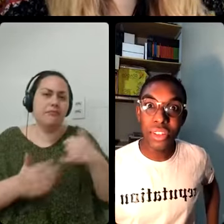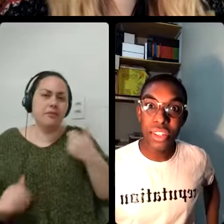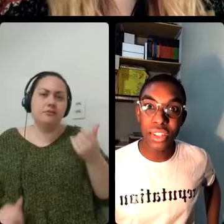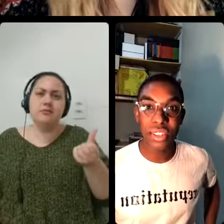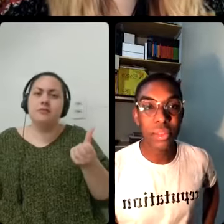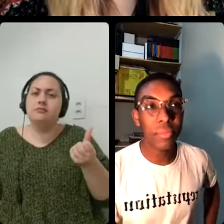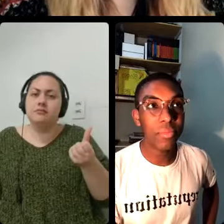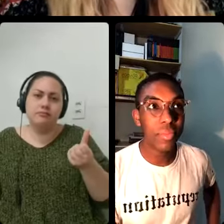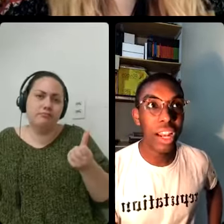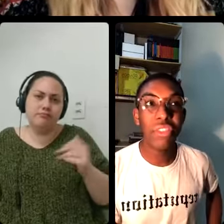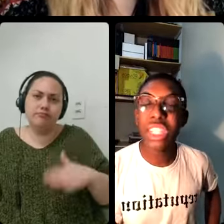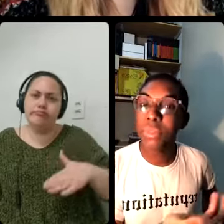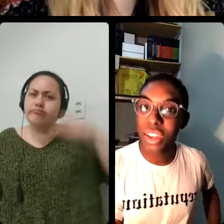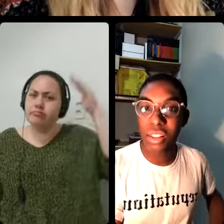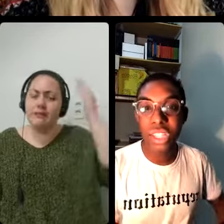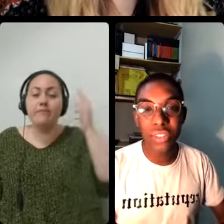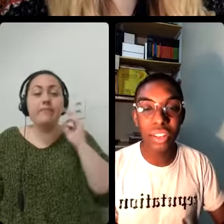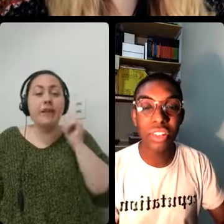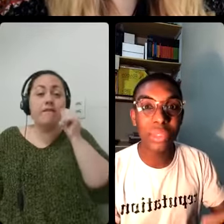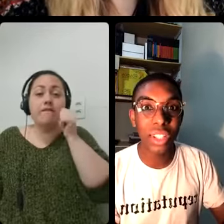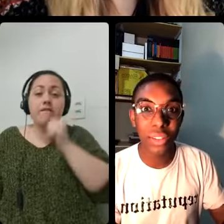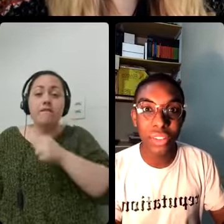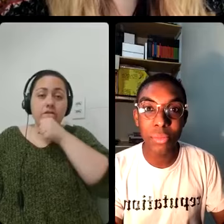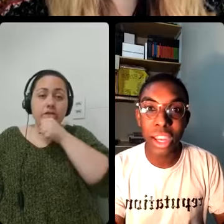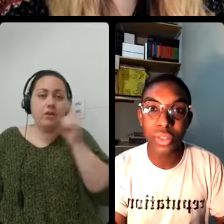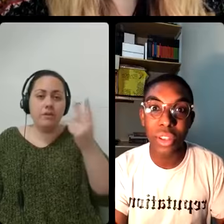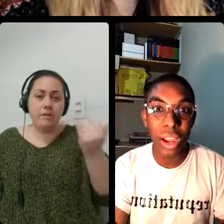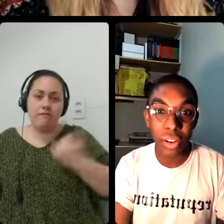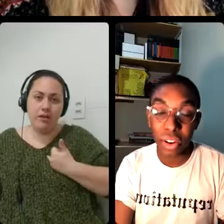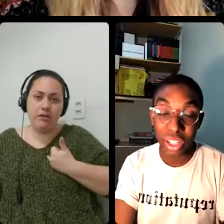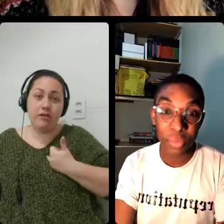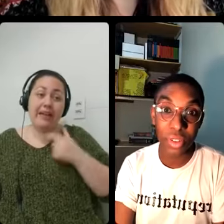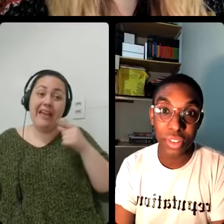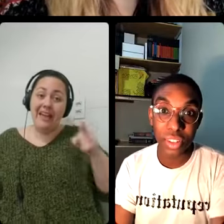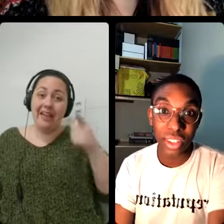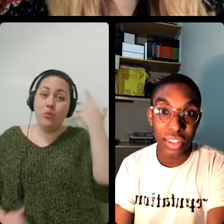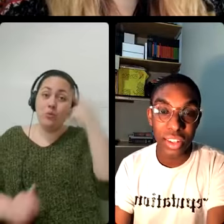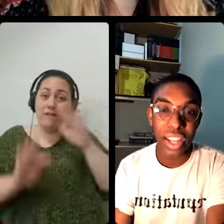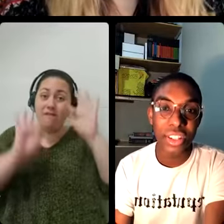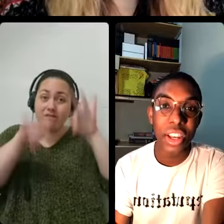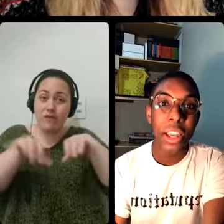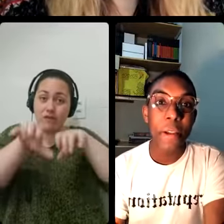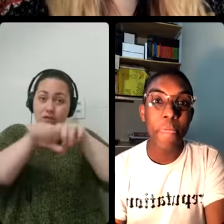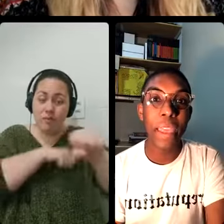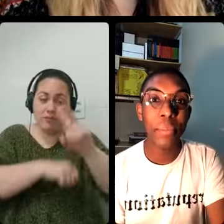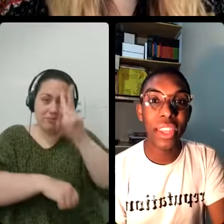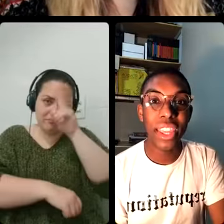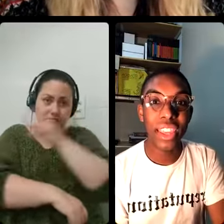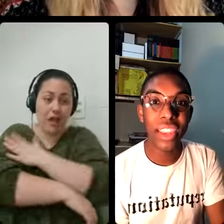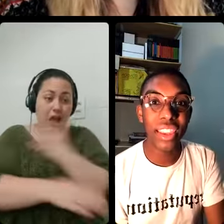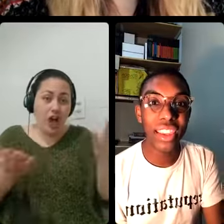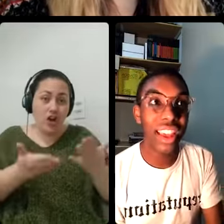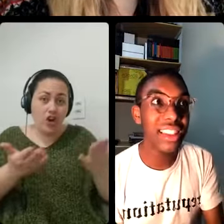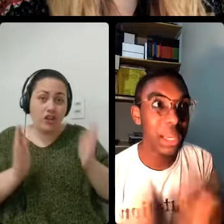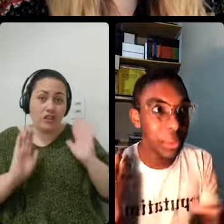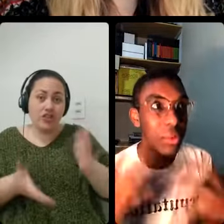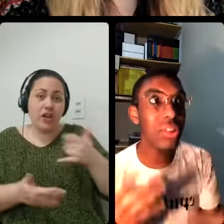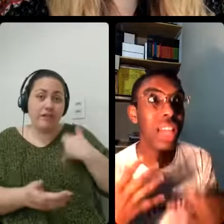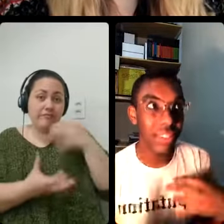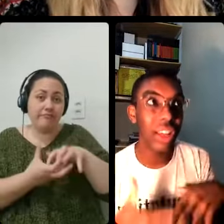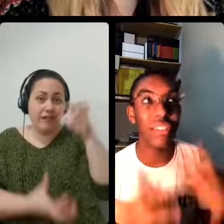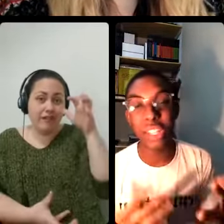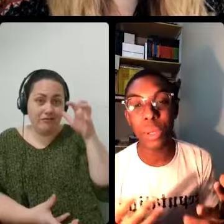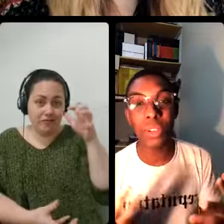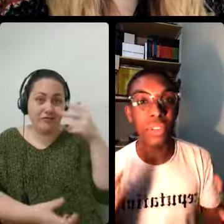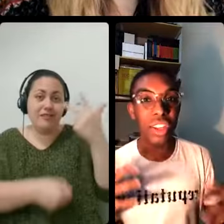sempre dizia assim, inclusive ela foi terminar o ensino médio agora, depois da terceira idade, né? E ela sempre